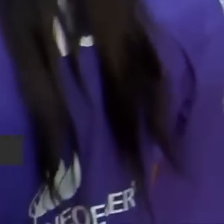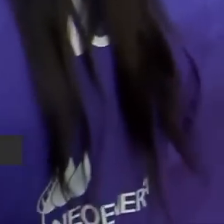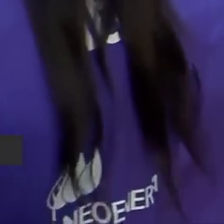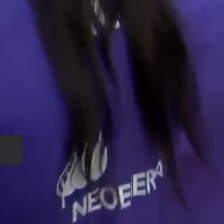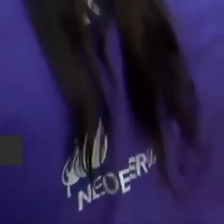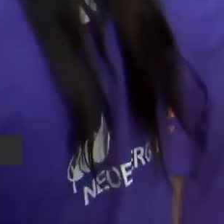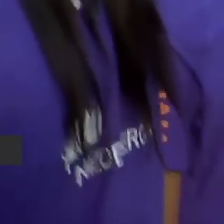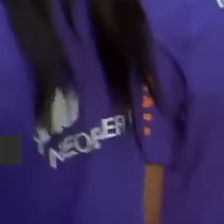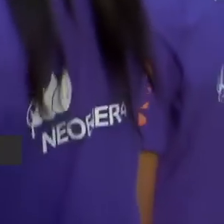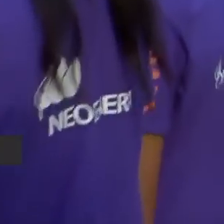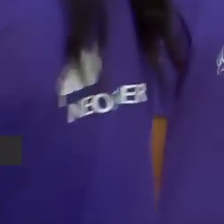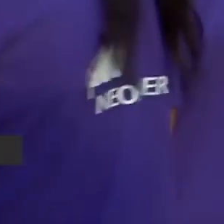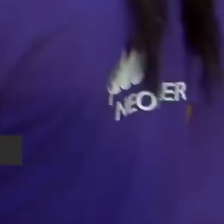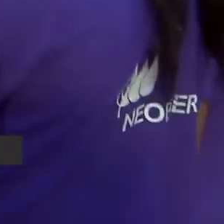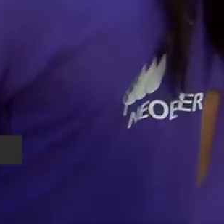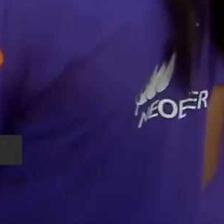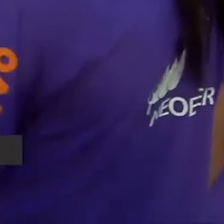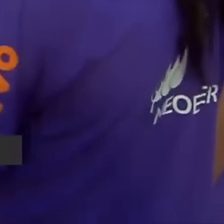Tudo, hein? Eu tenho que sair.